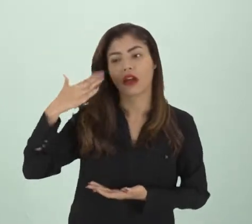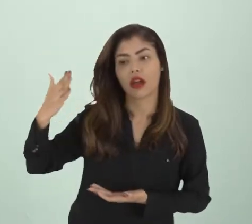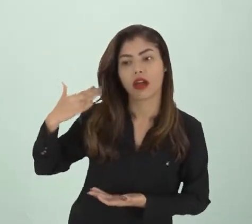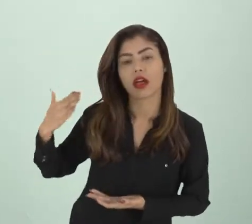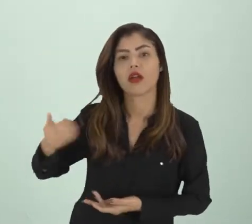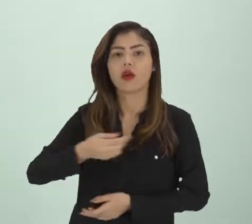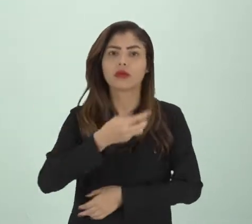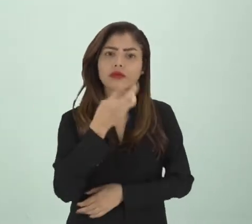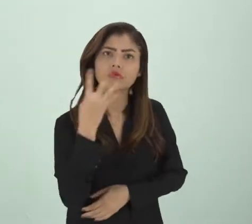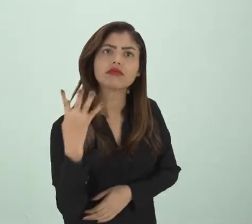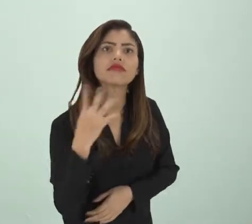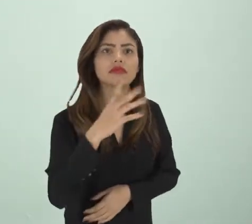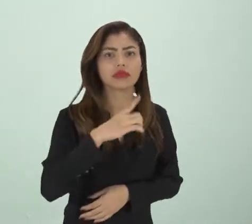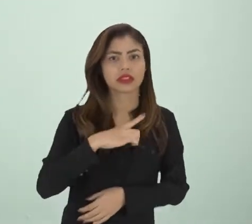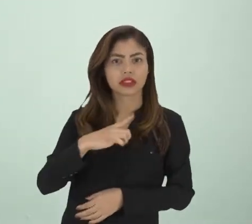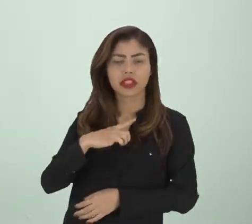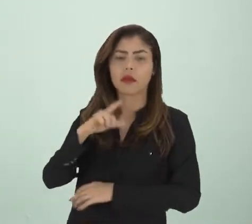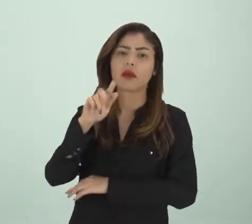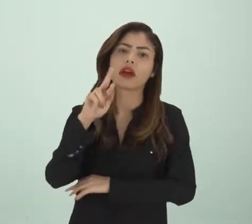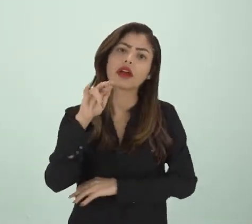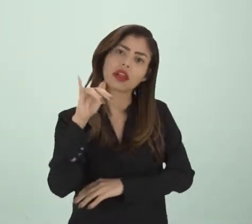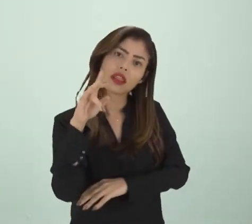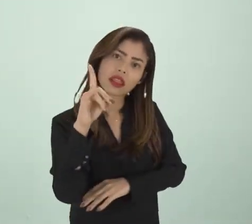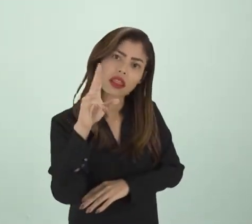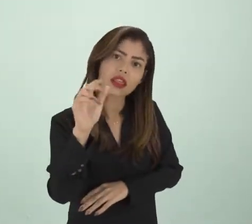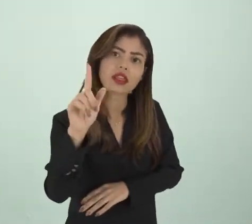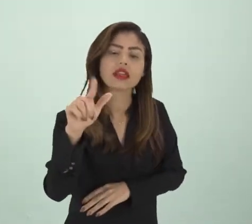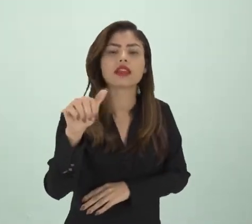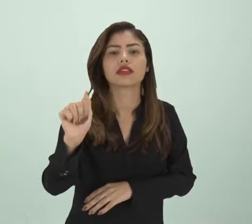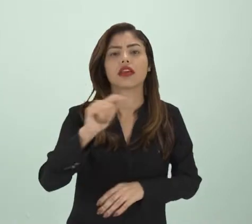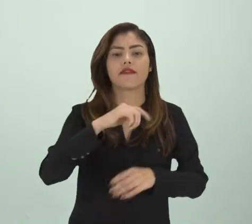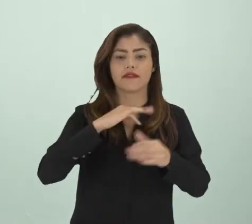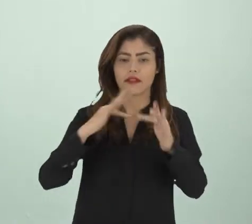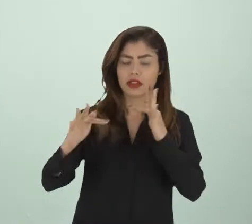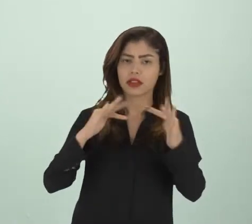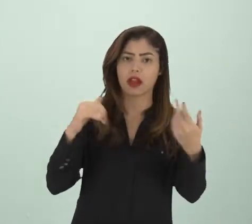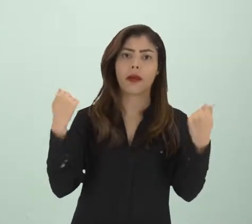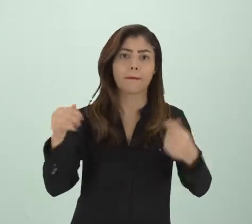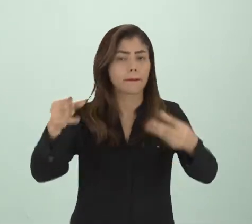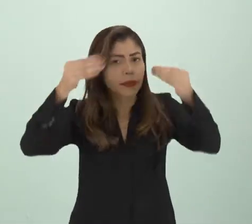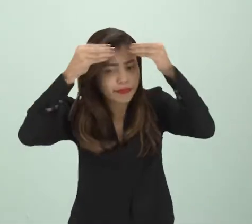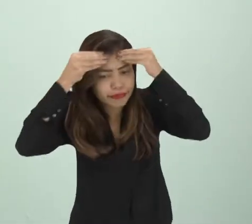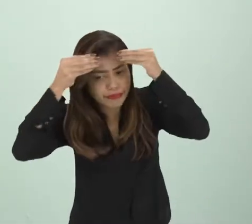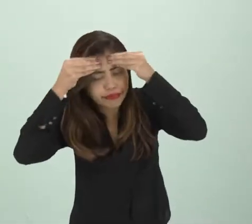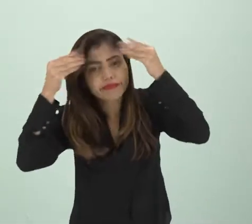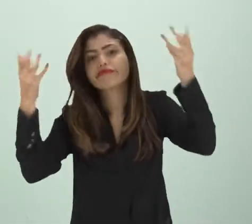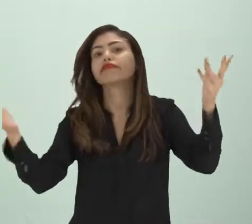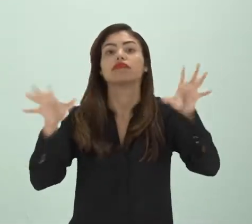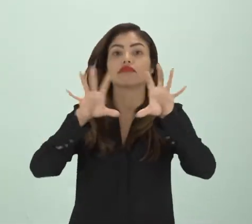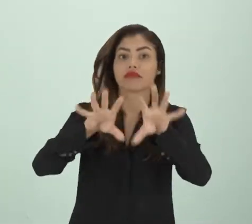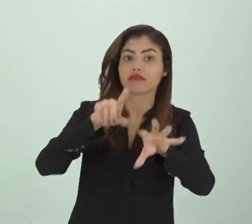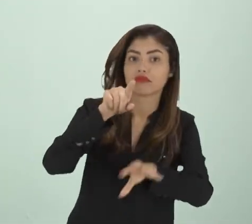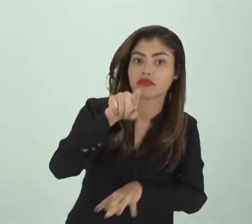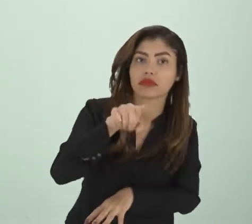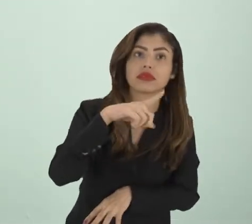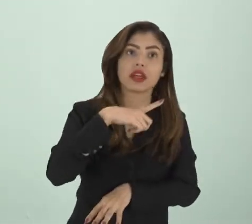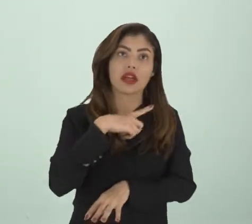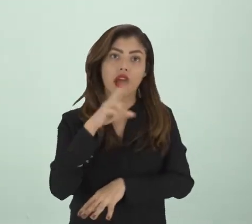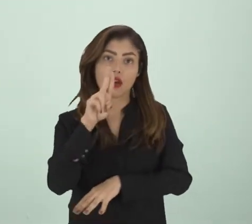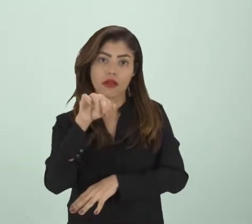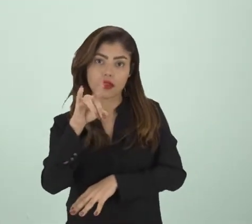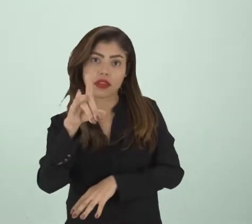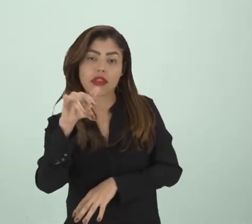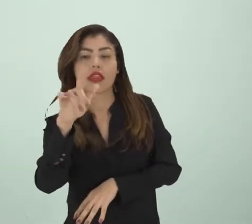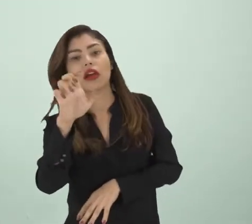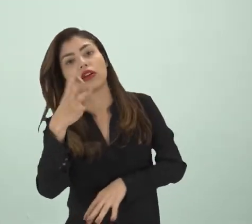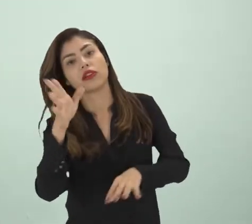como uma quantidade, como uma grandeza física que tem que ser medida, é importante frisar para vocês que a